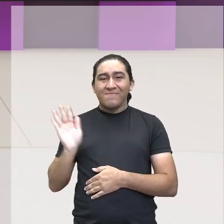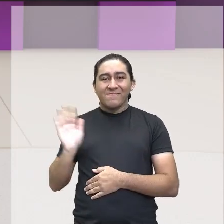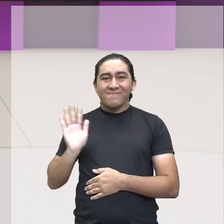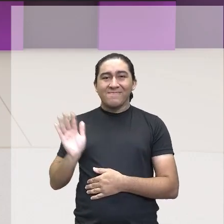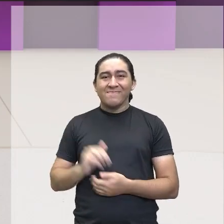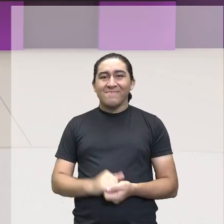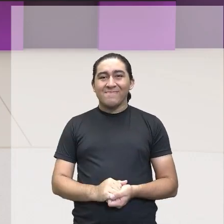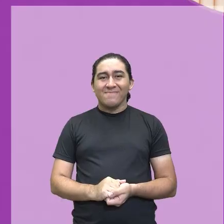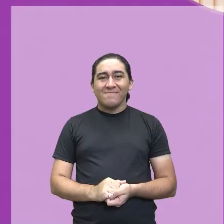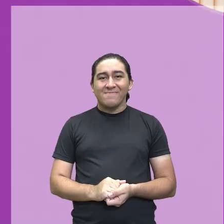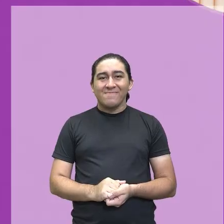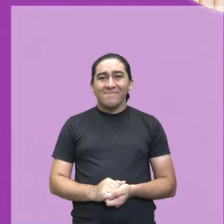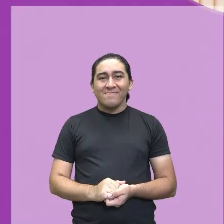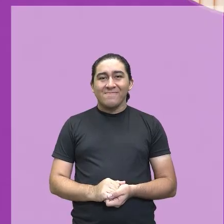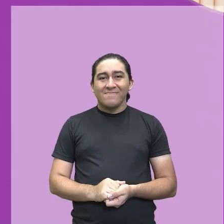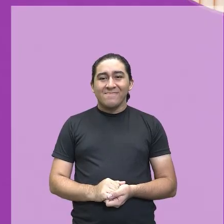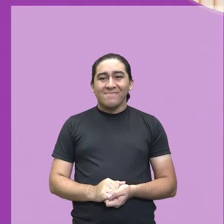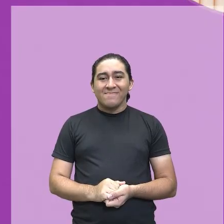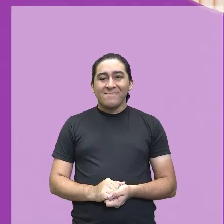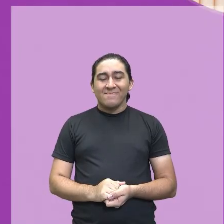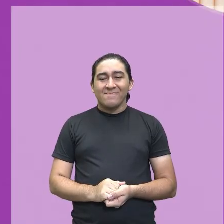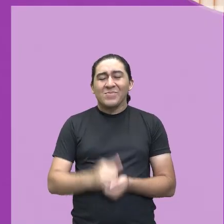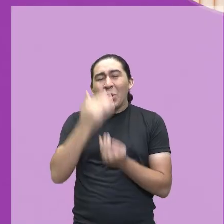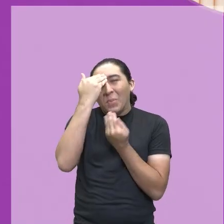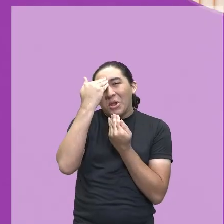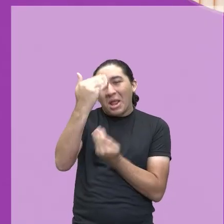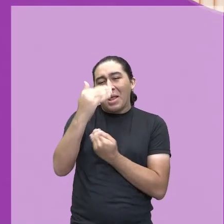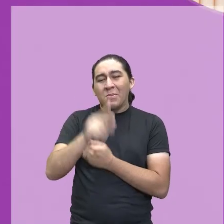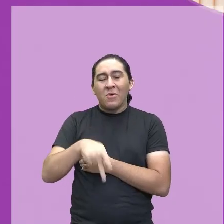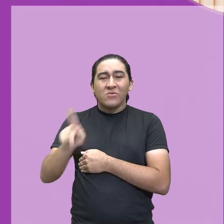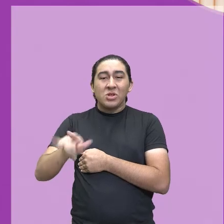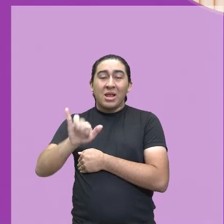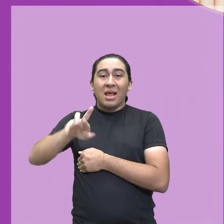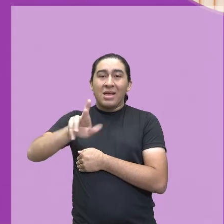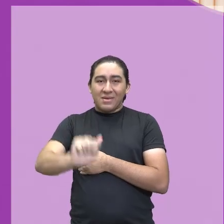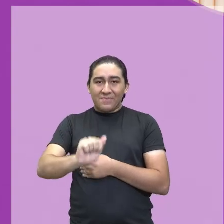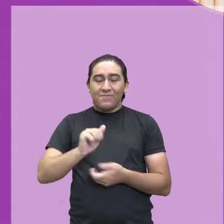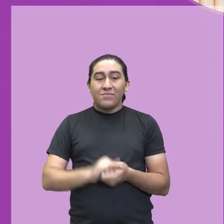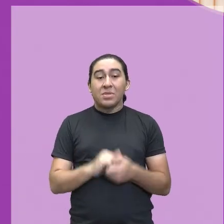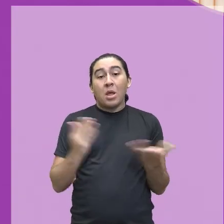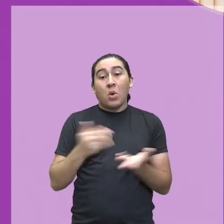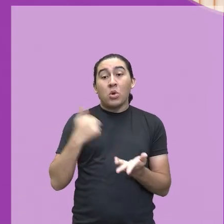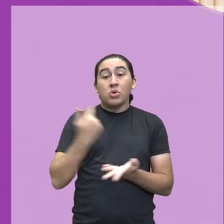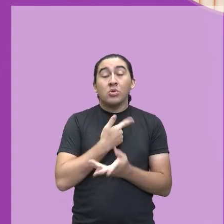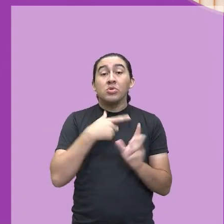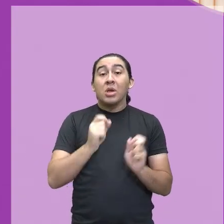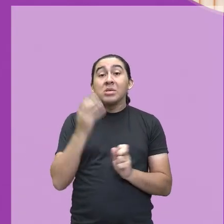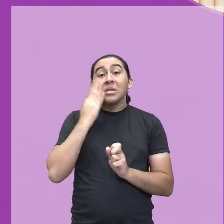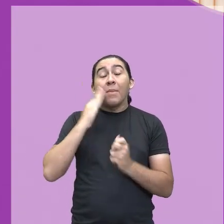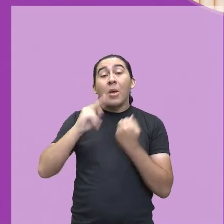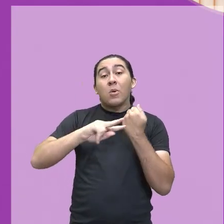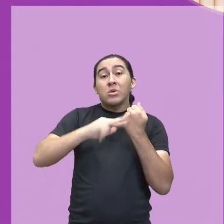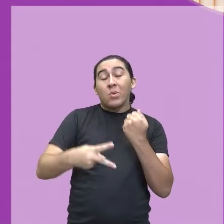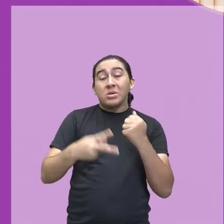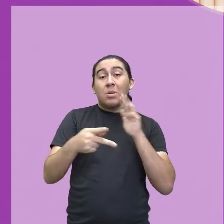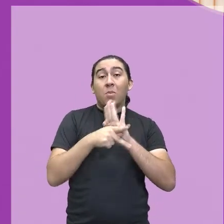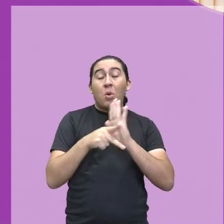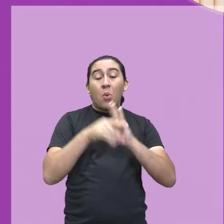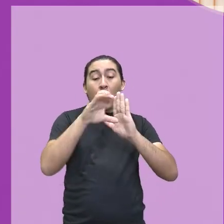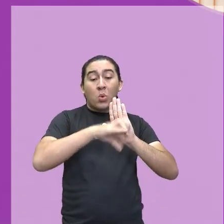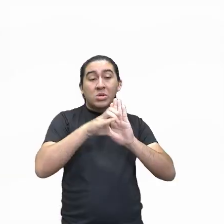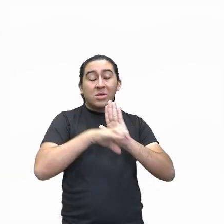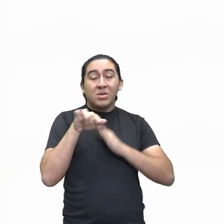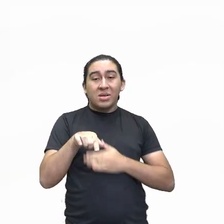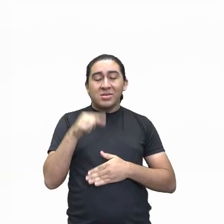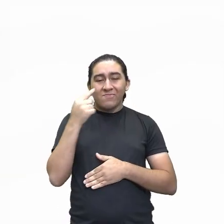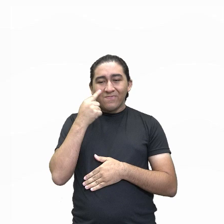Tchau, tchau. Muito obrigada, professora Yara. E agora nós vamos à consequência da definição, né, de